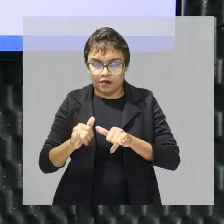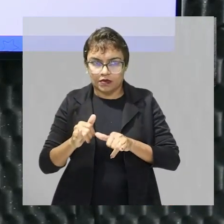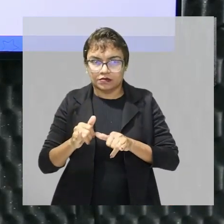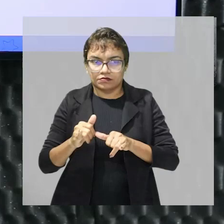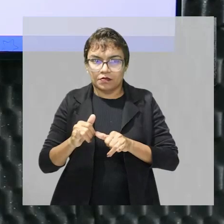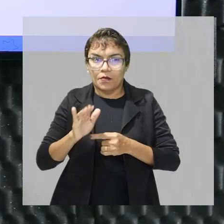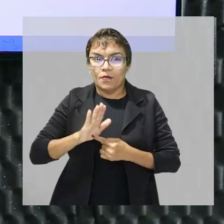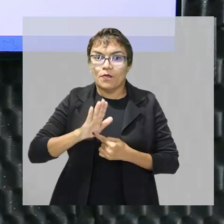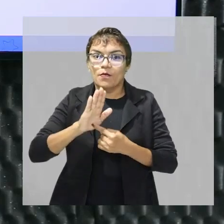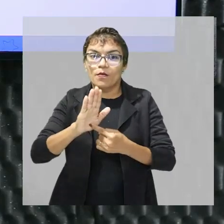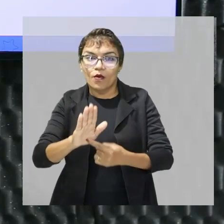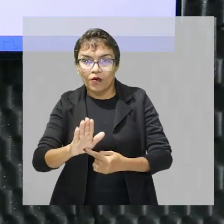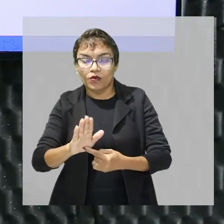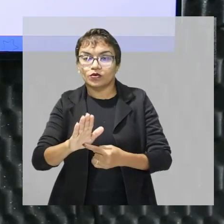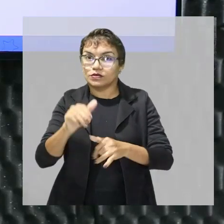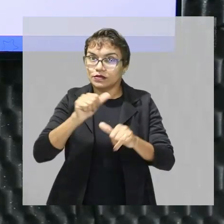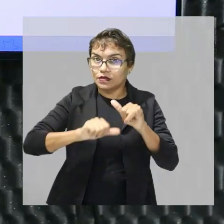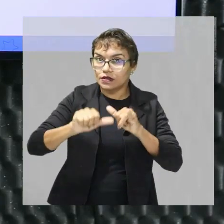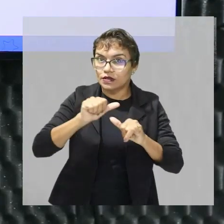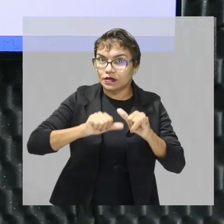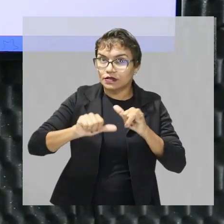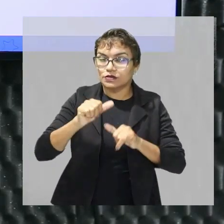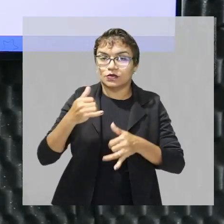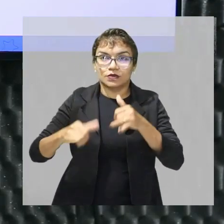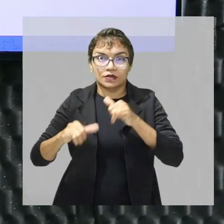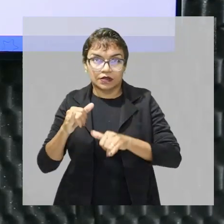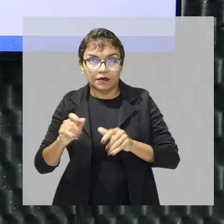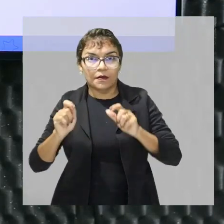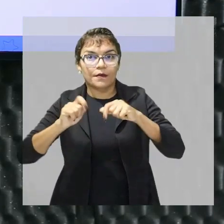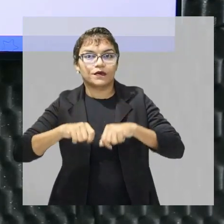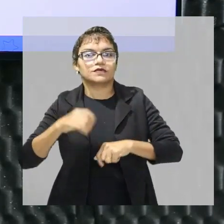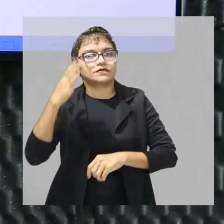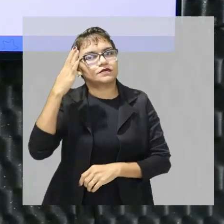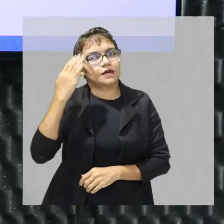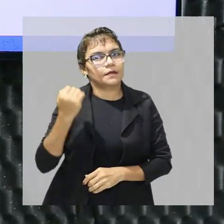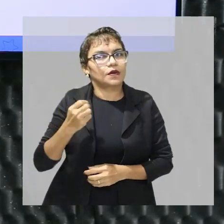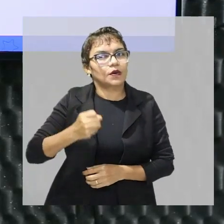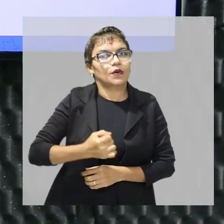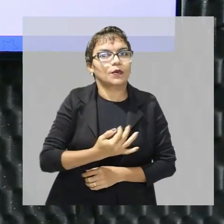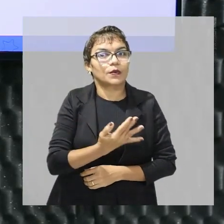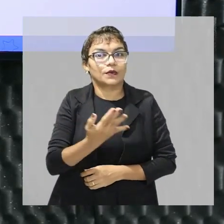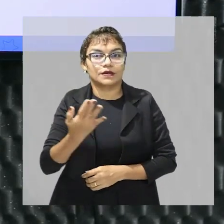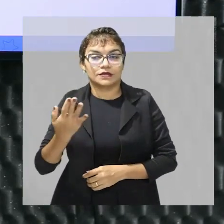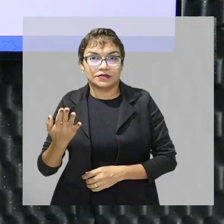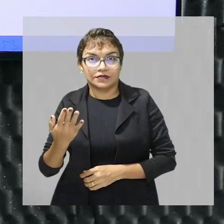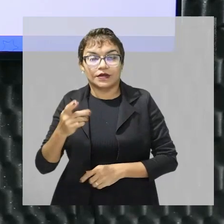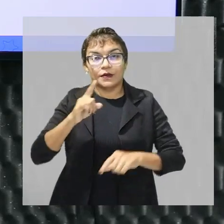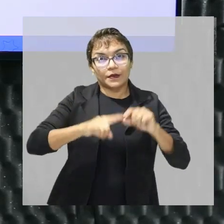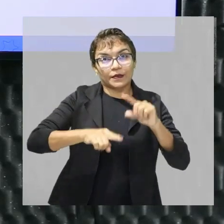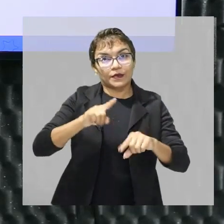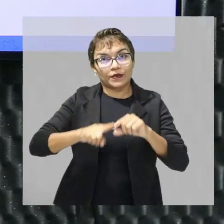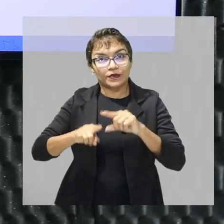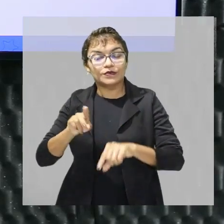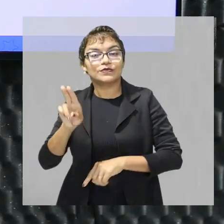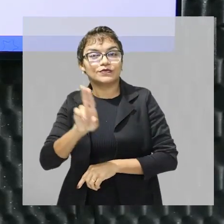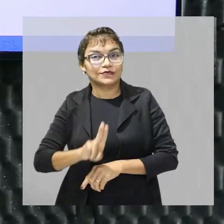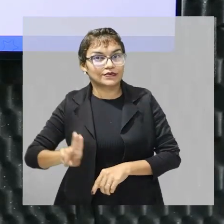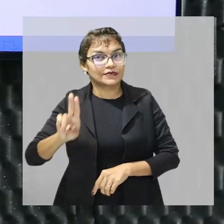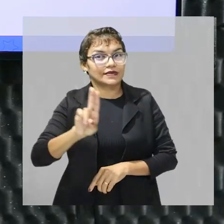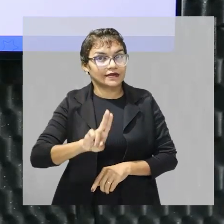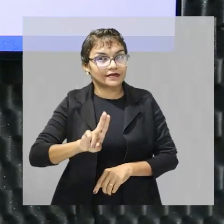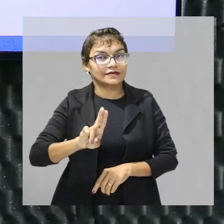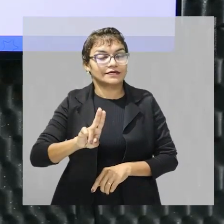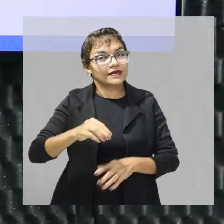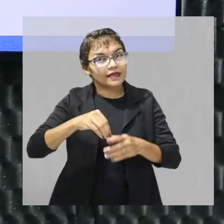química, certo? Assim, é possível saber a quantidade de produtos que serão utilizados em uma